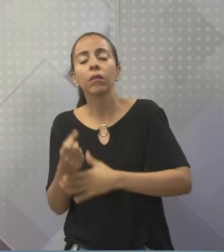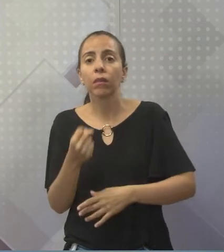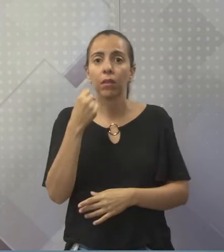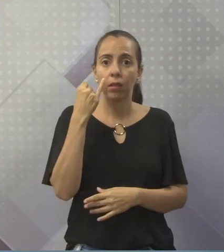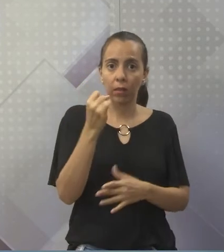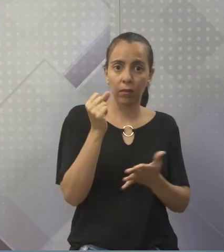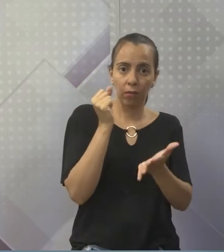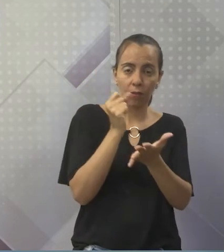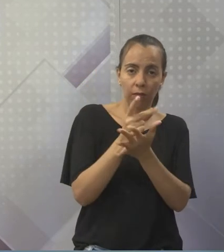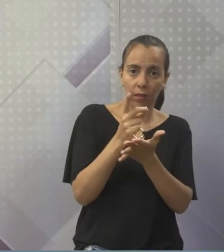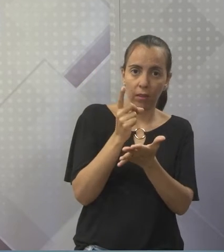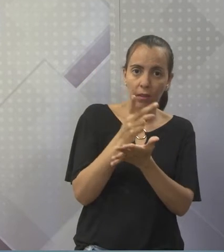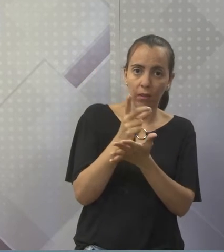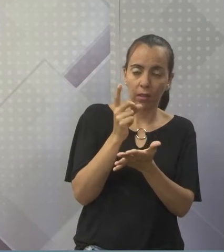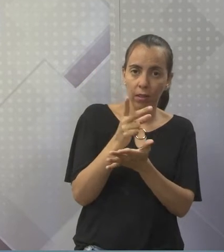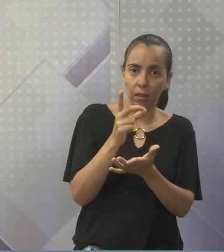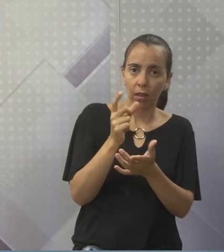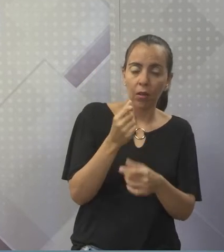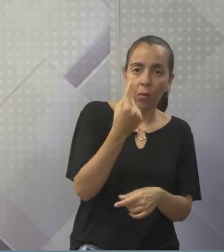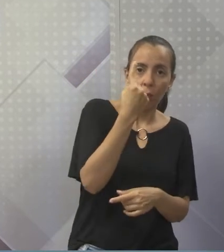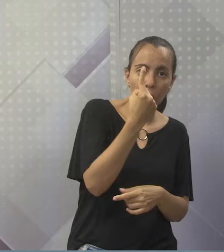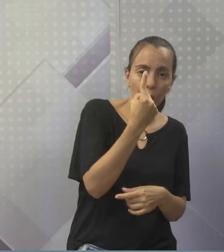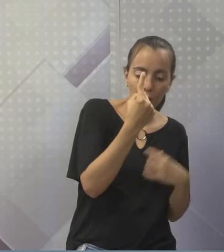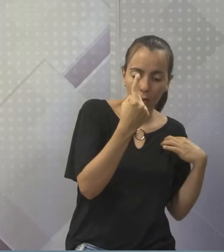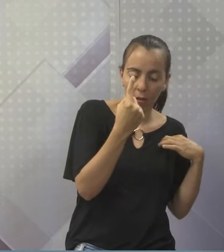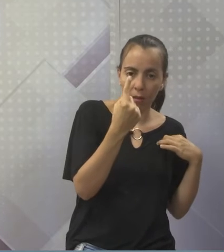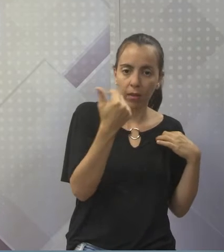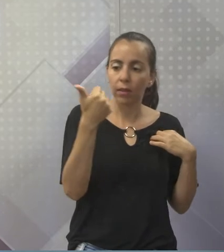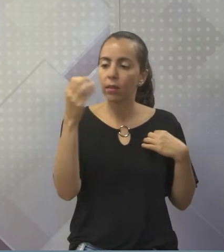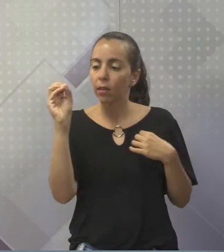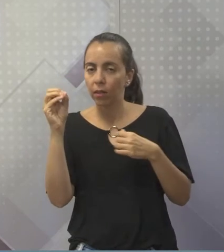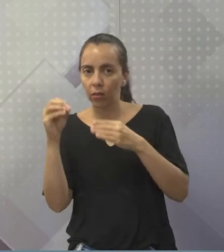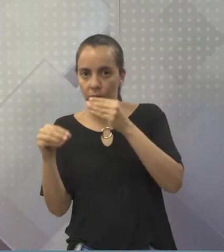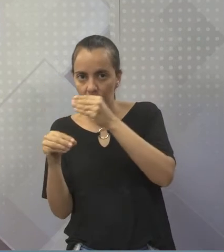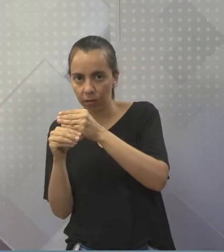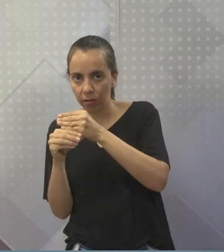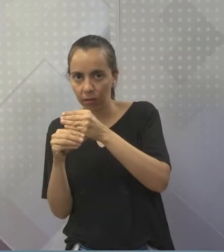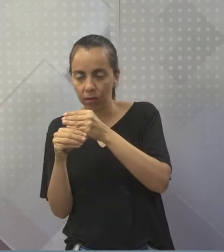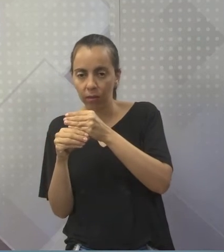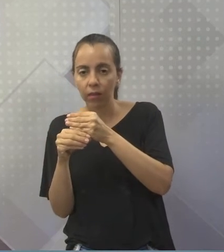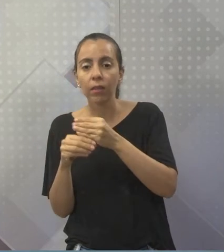uma peça, 10. Se ele vender duas,